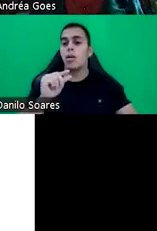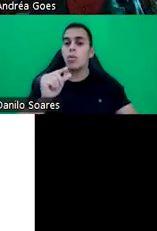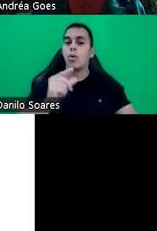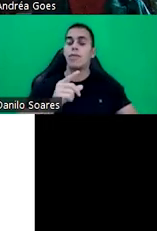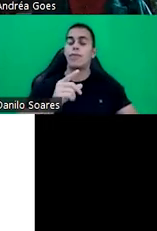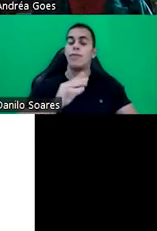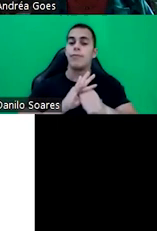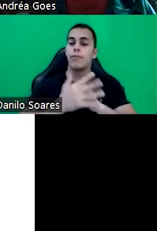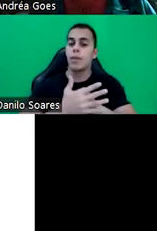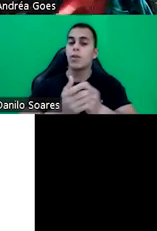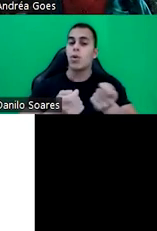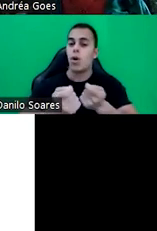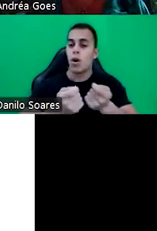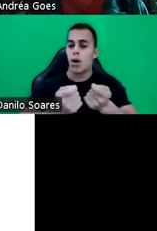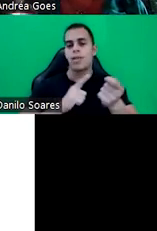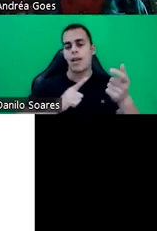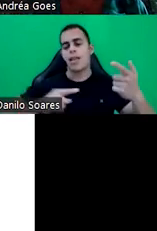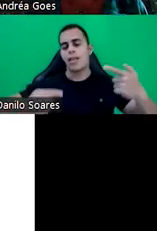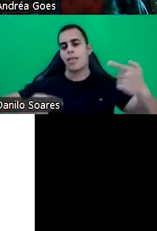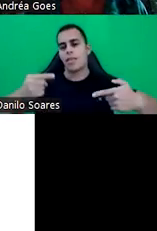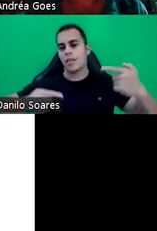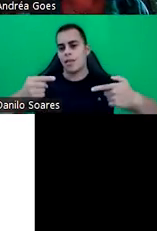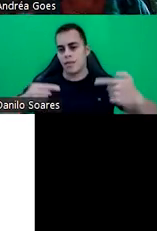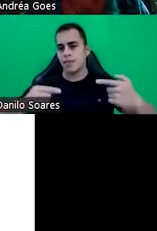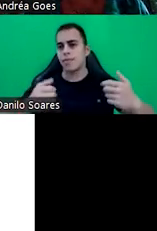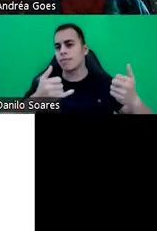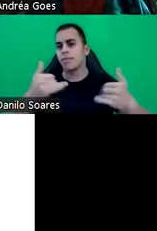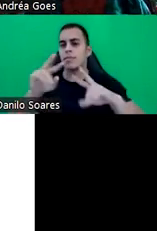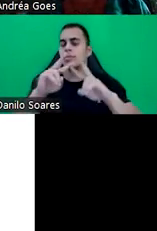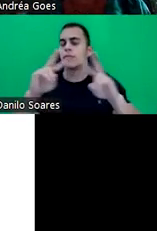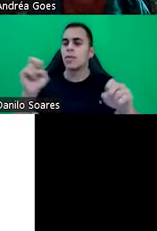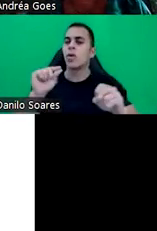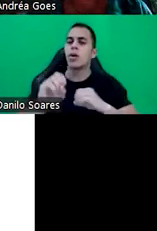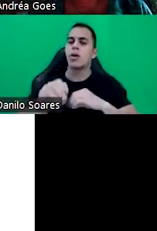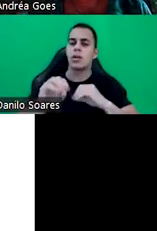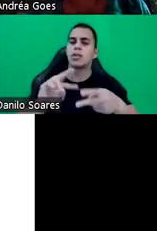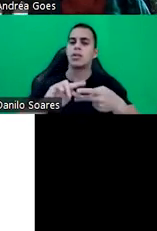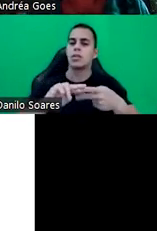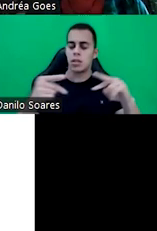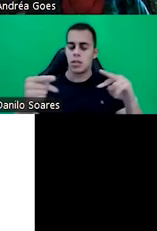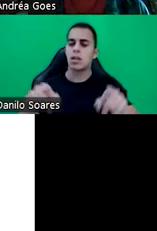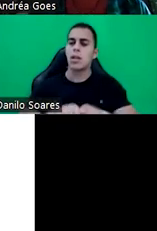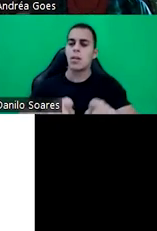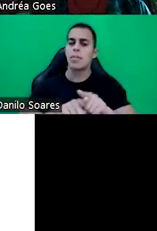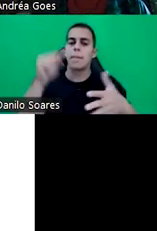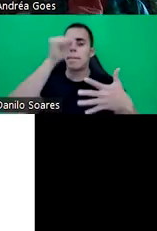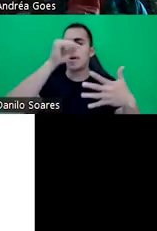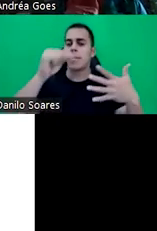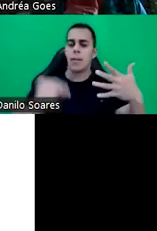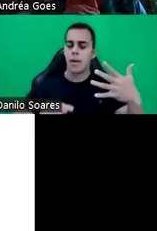debate acerca da genética, mas em relação ao ensino de genética e dessas variantes de